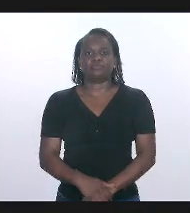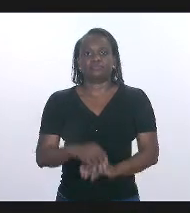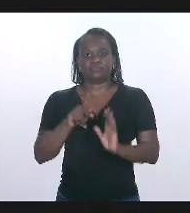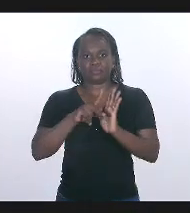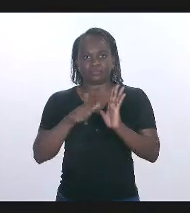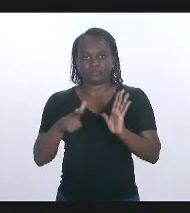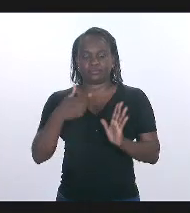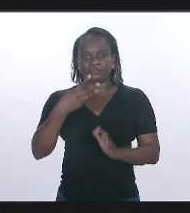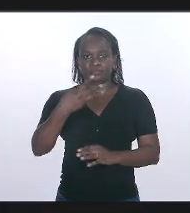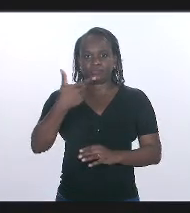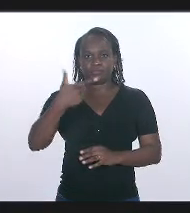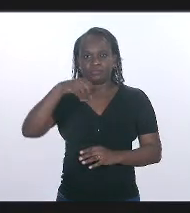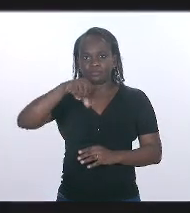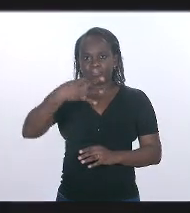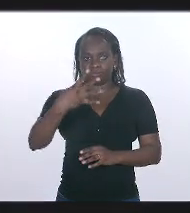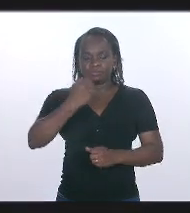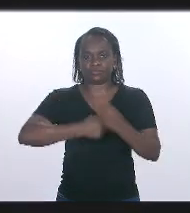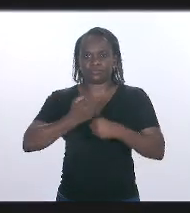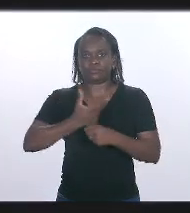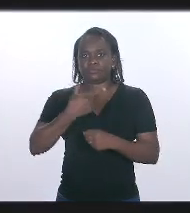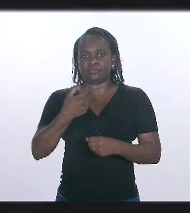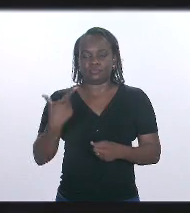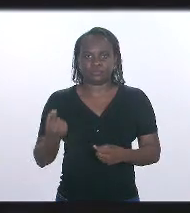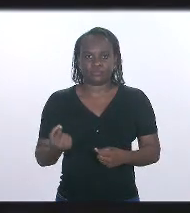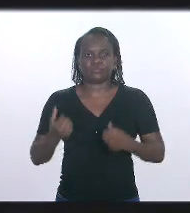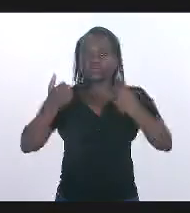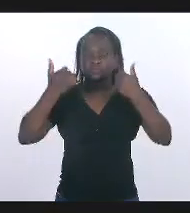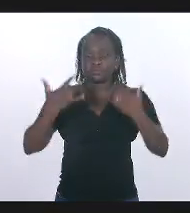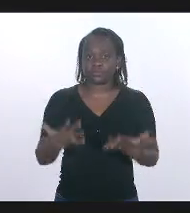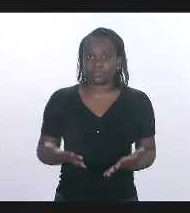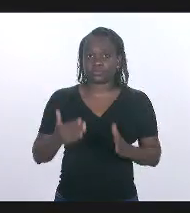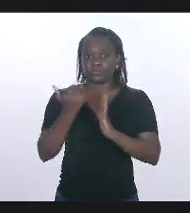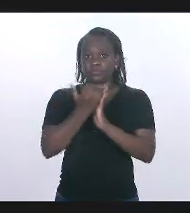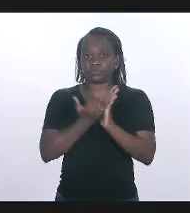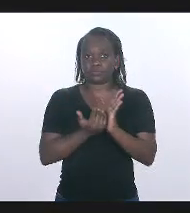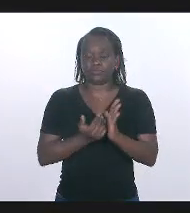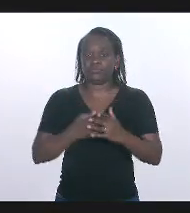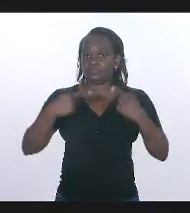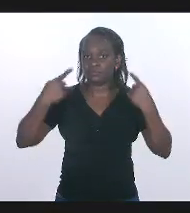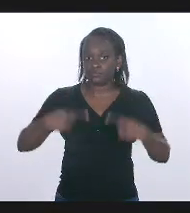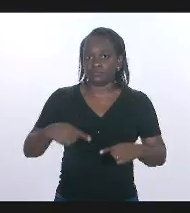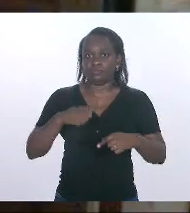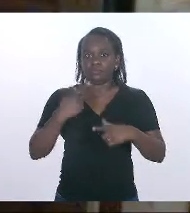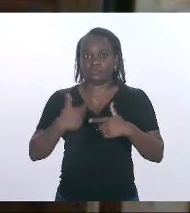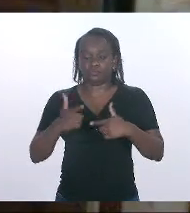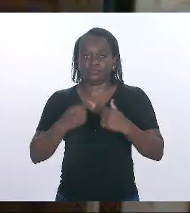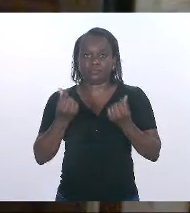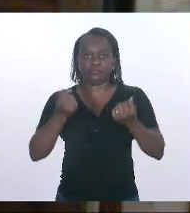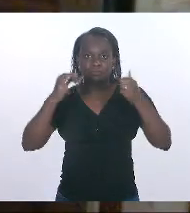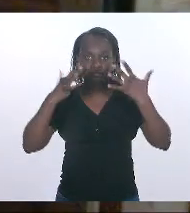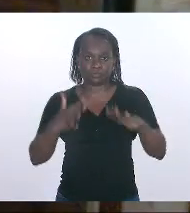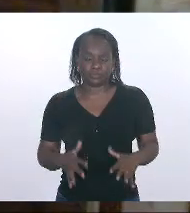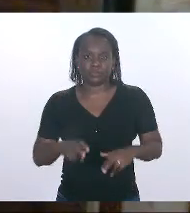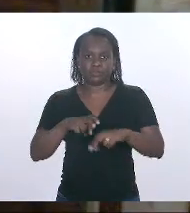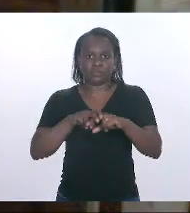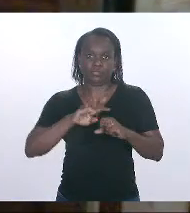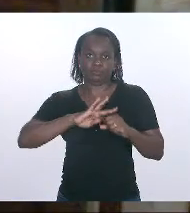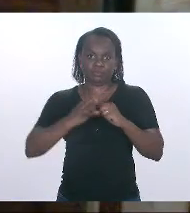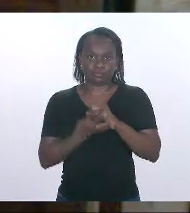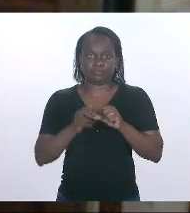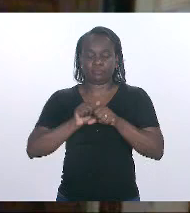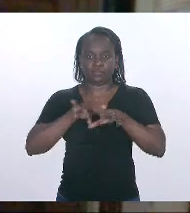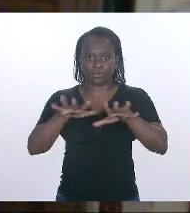Projeto de Lei 3294 de 20, que institui o Programa de Enfrentamento da Crise Econômica causada pela pandemia